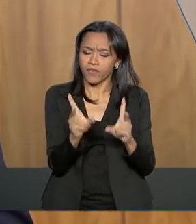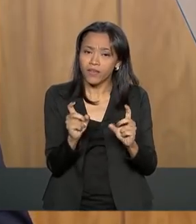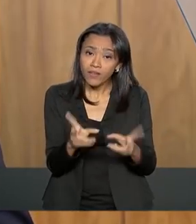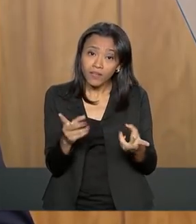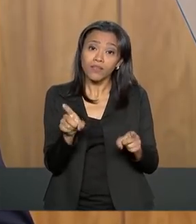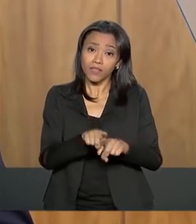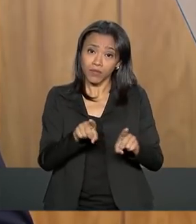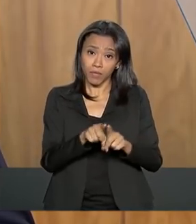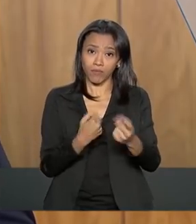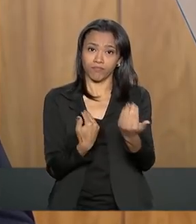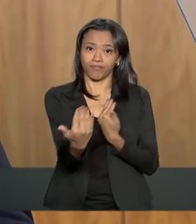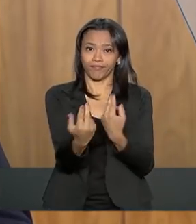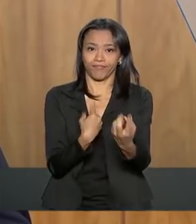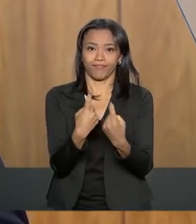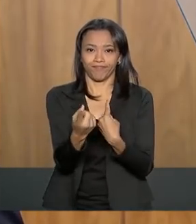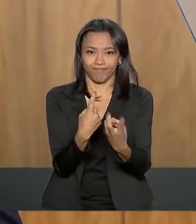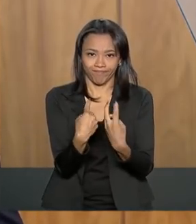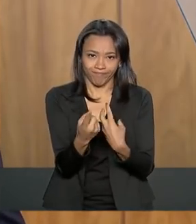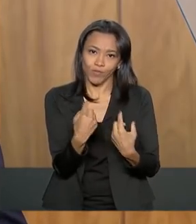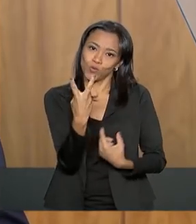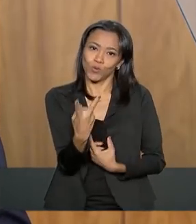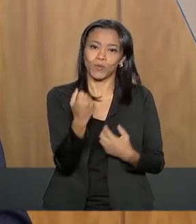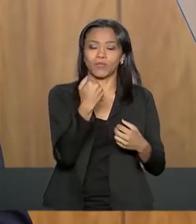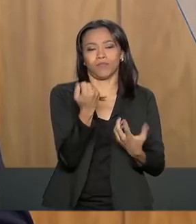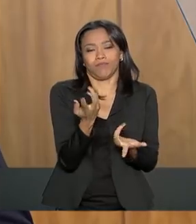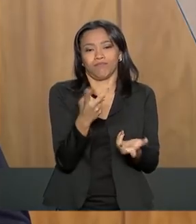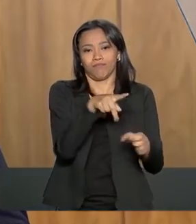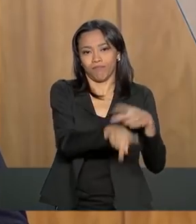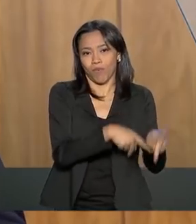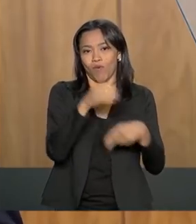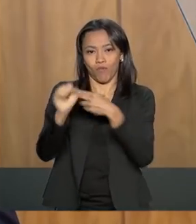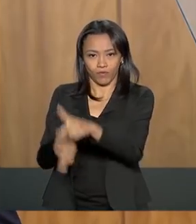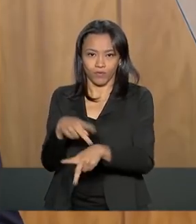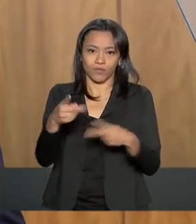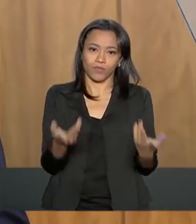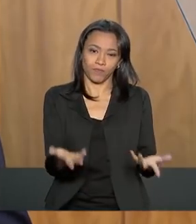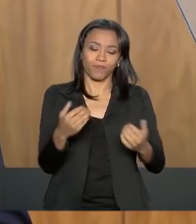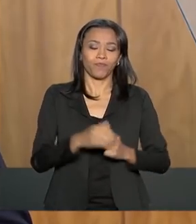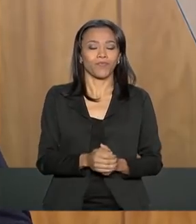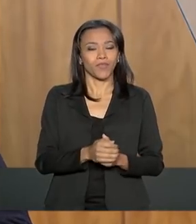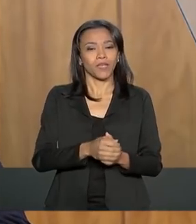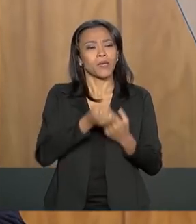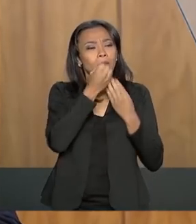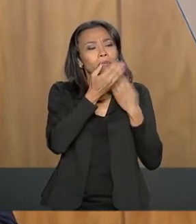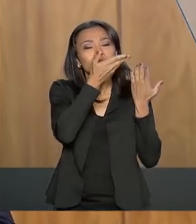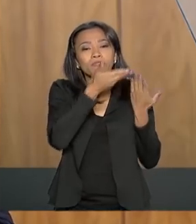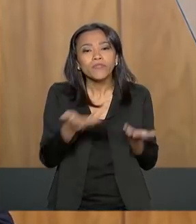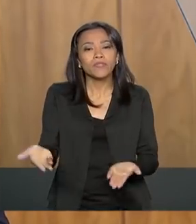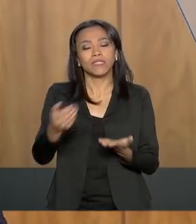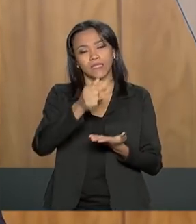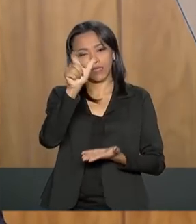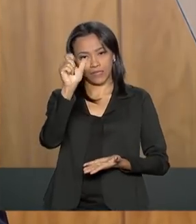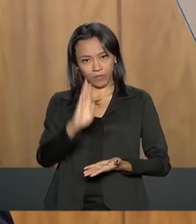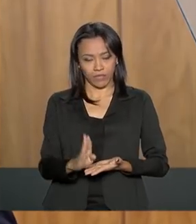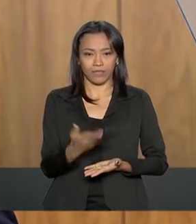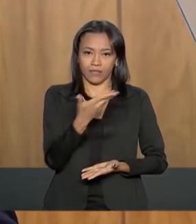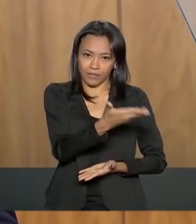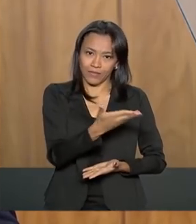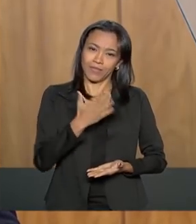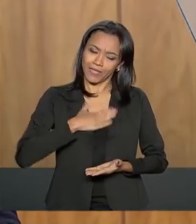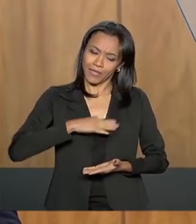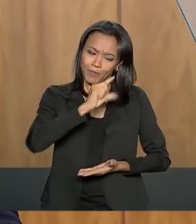facilidade de locomoção de nossos povos. Então, prezado Marito, Vossa Excelência, muito bem-vinda aqui no Brasil. Daqui a